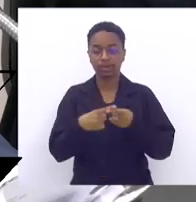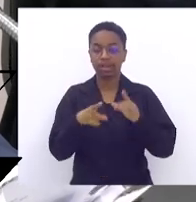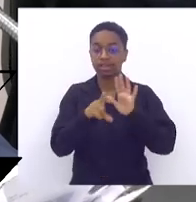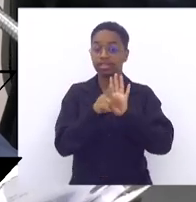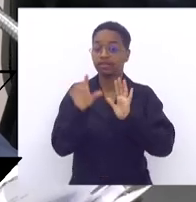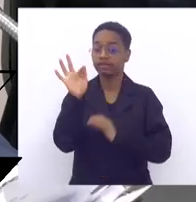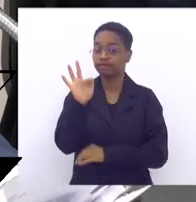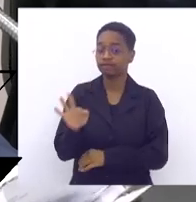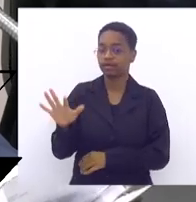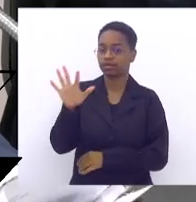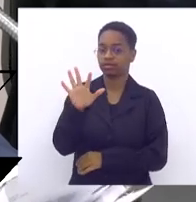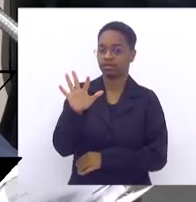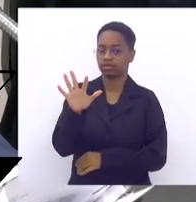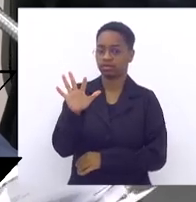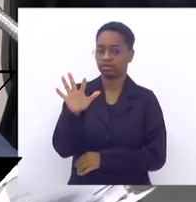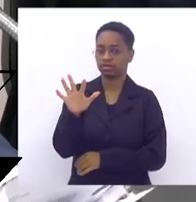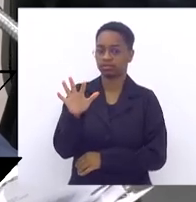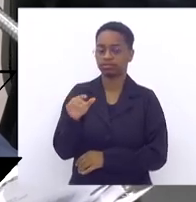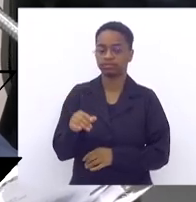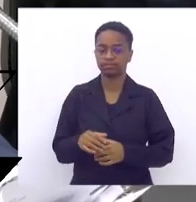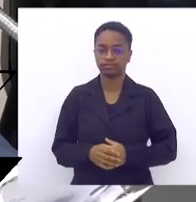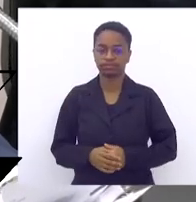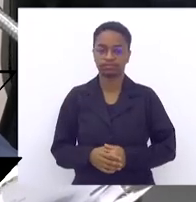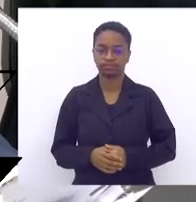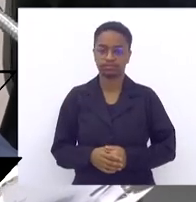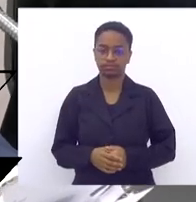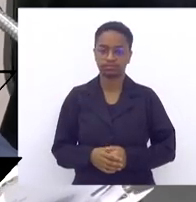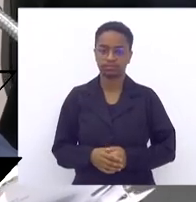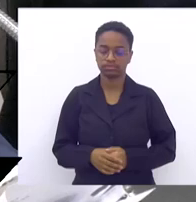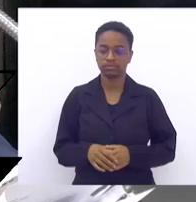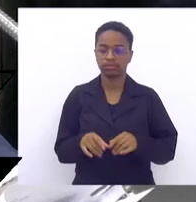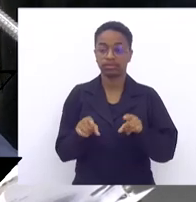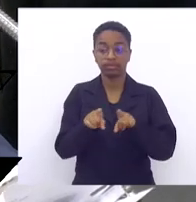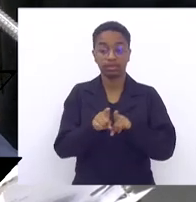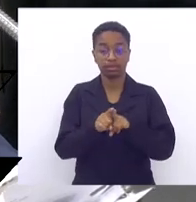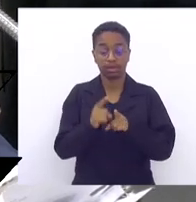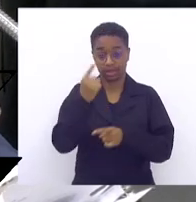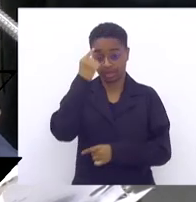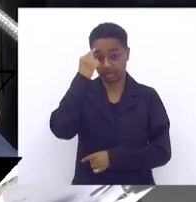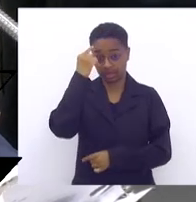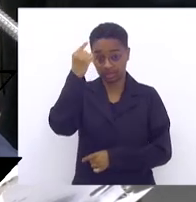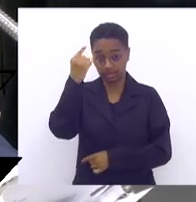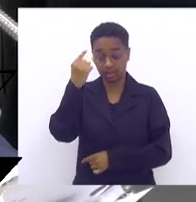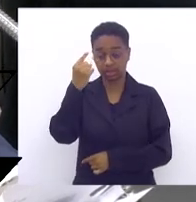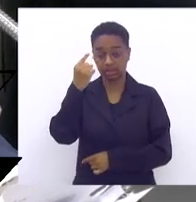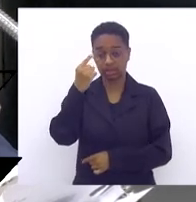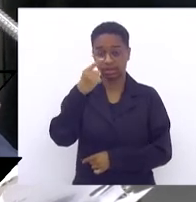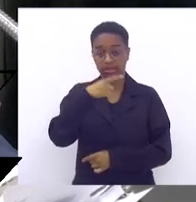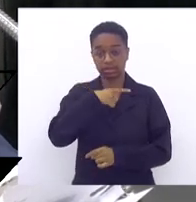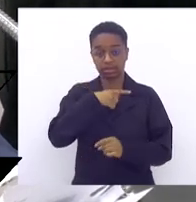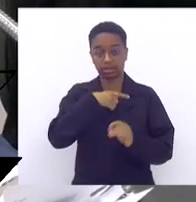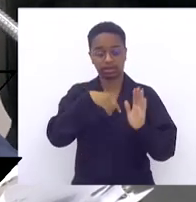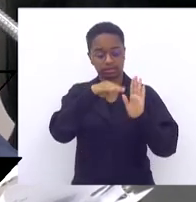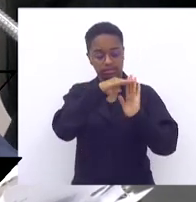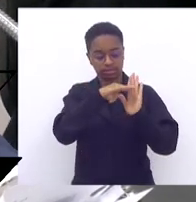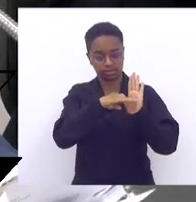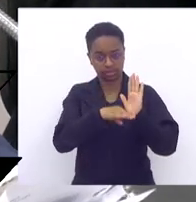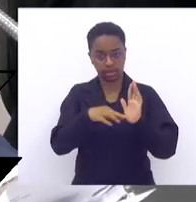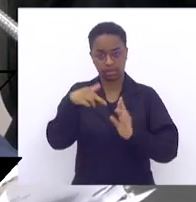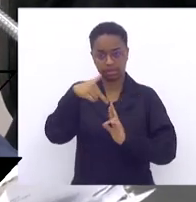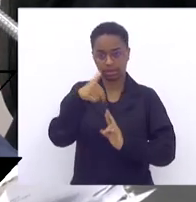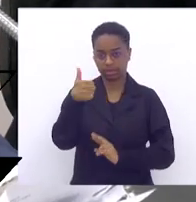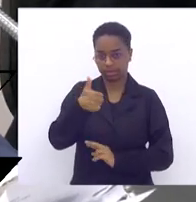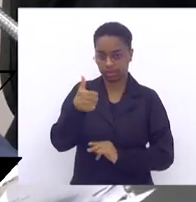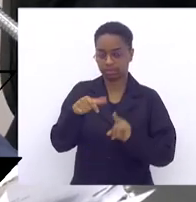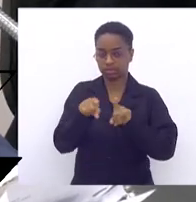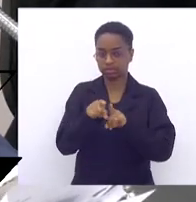federal e, justamente, a ideia do que está esculpida no parágrafo 1º e no parágrafo